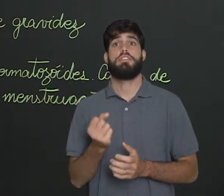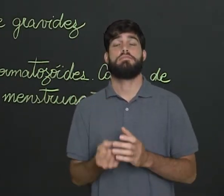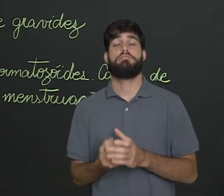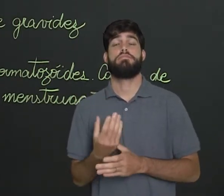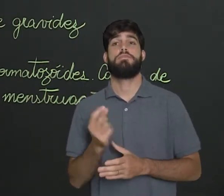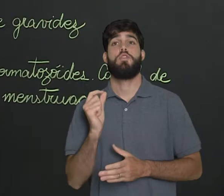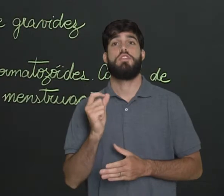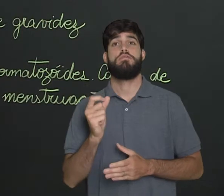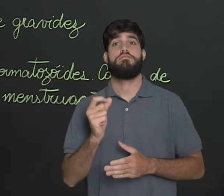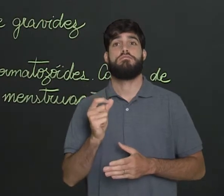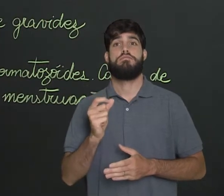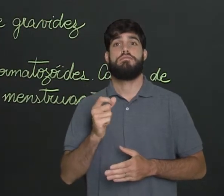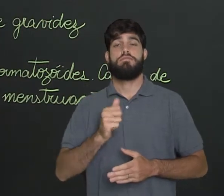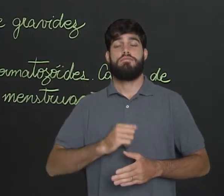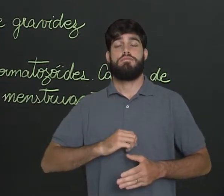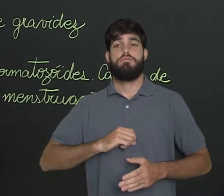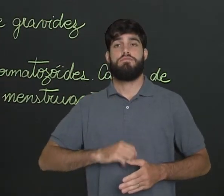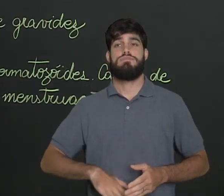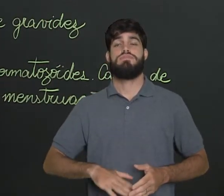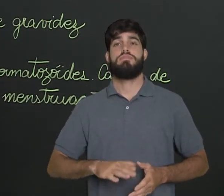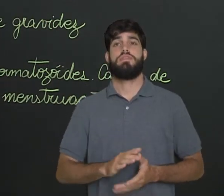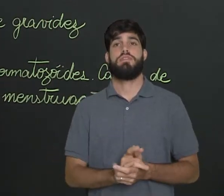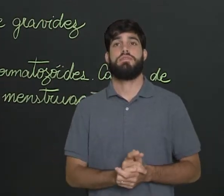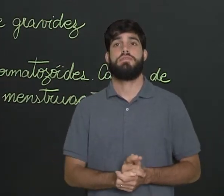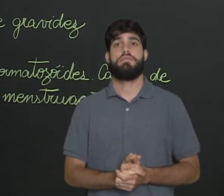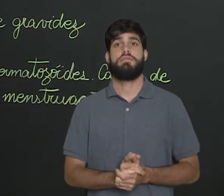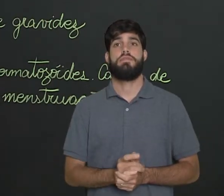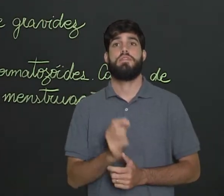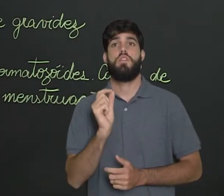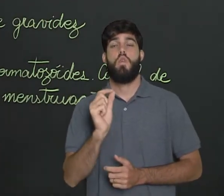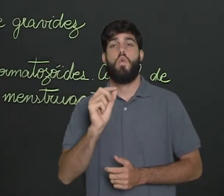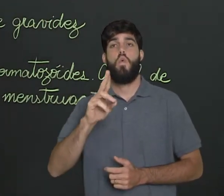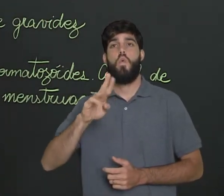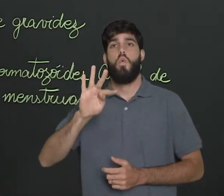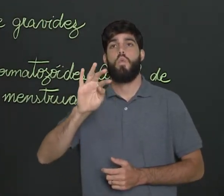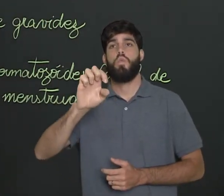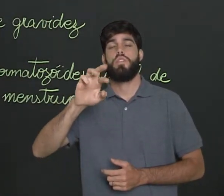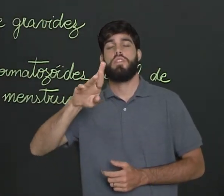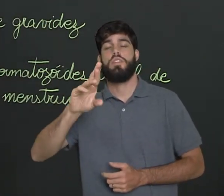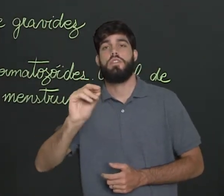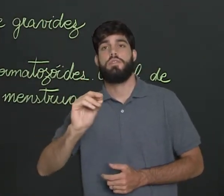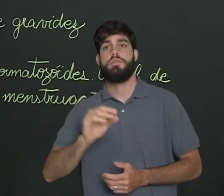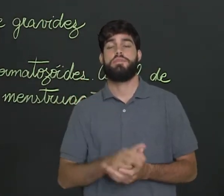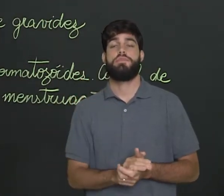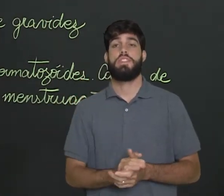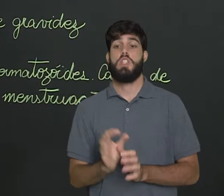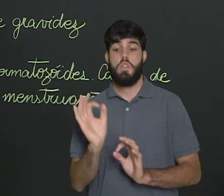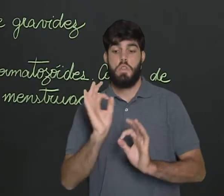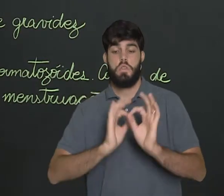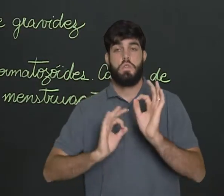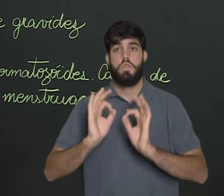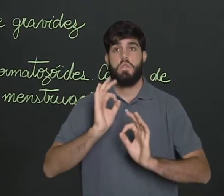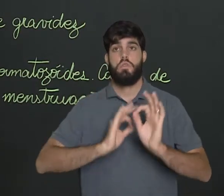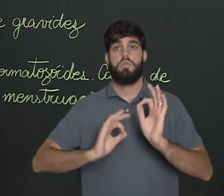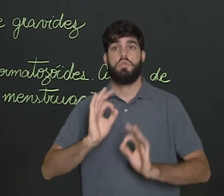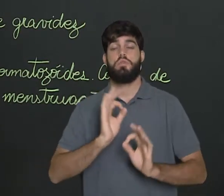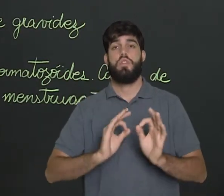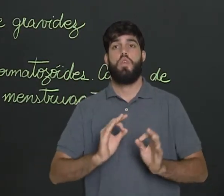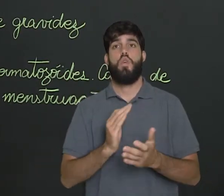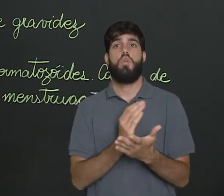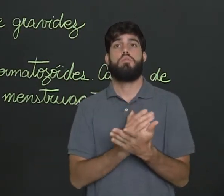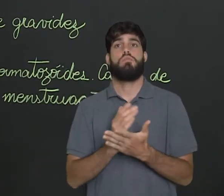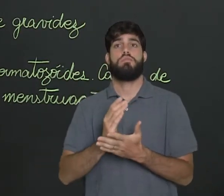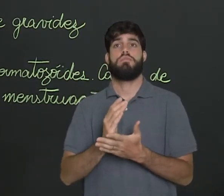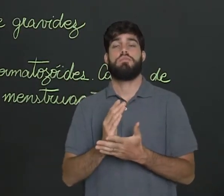primeira menstruação. A primeira menstruação, estou falando então de um útero que está se preparando. Ele passa então a